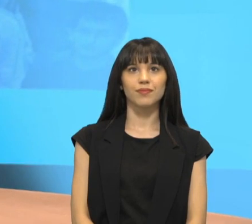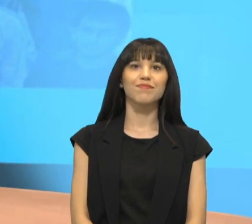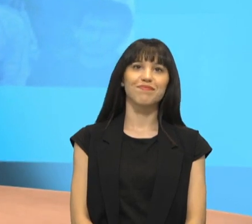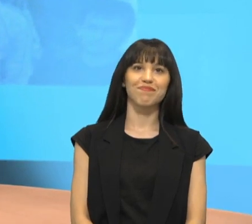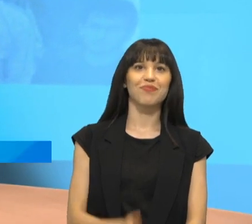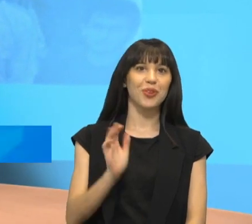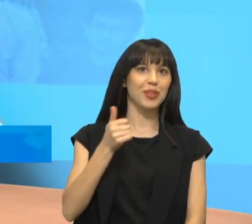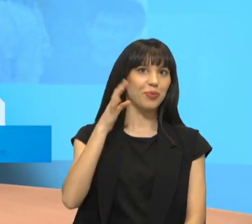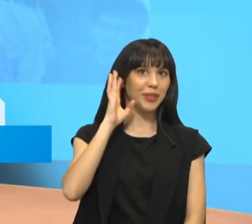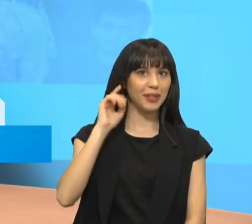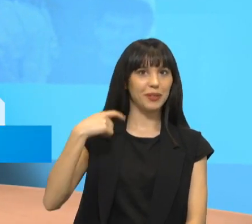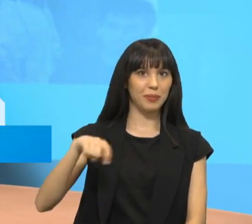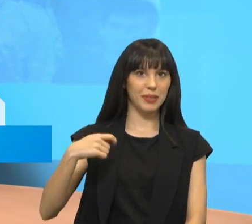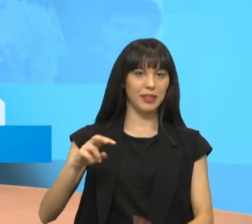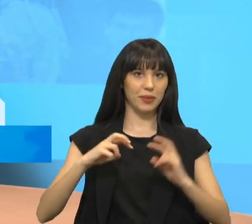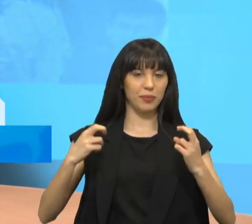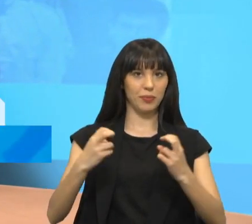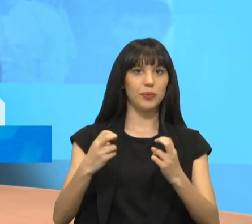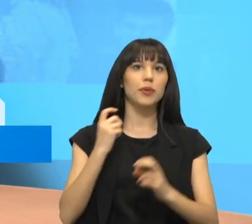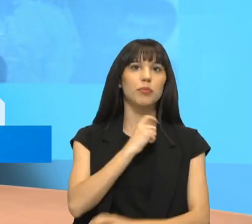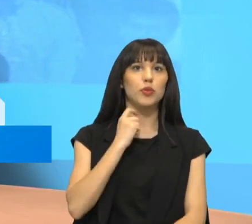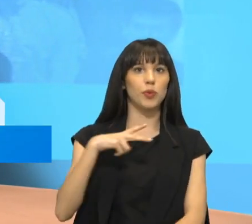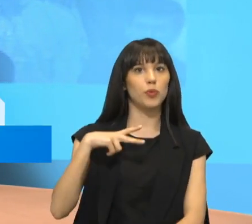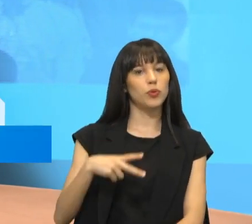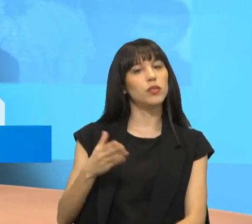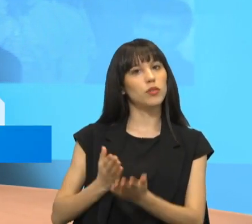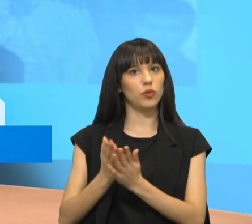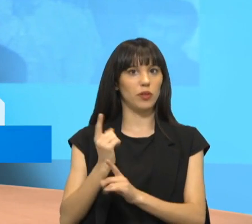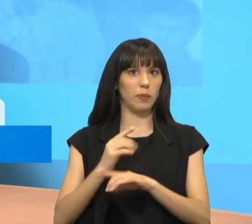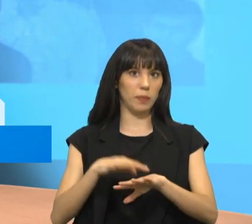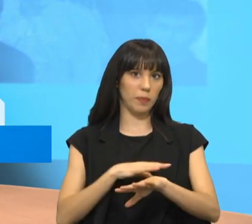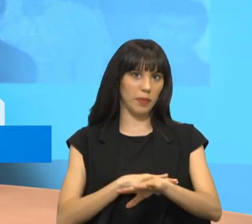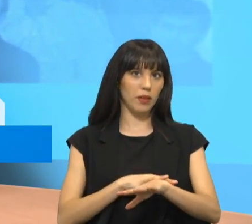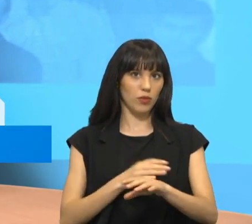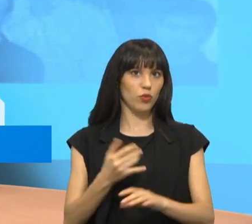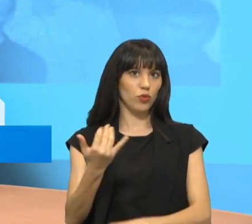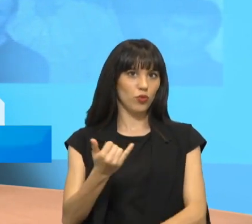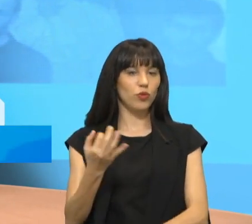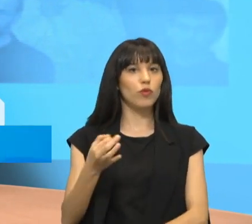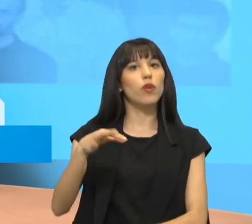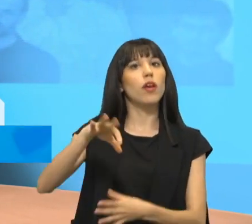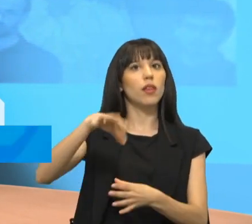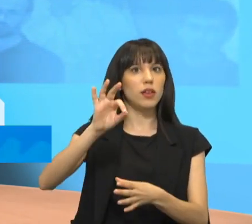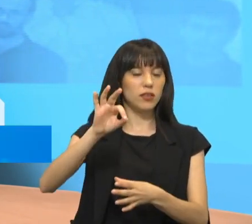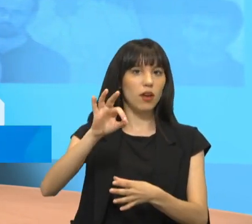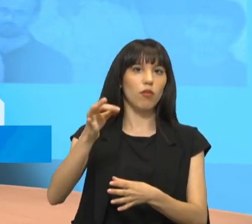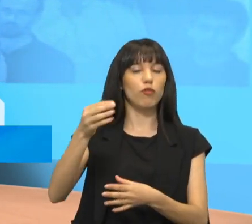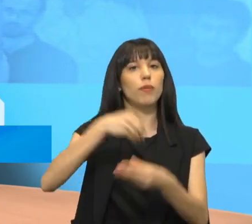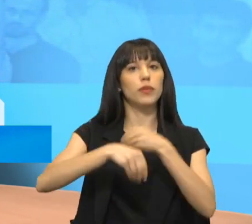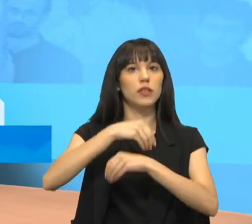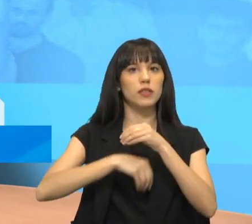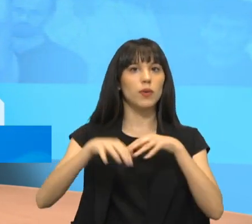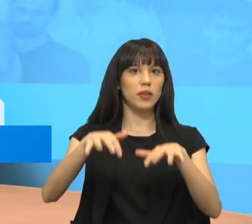Olá, muito boa tarde. A presidência da Conferência Episcopal Portuguesa permanece para um segundo mandato. A eleição decorreu esta semana na Assembleia Plenária, que termina